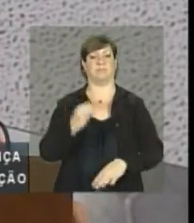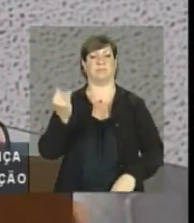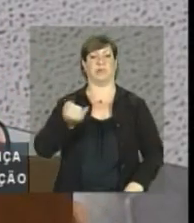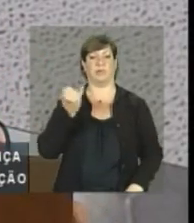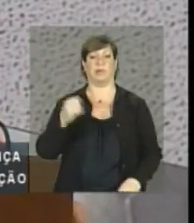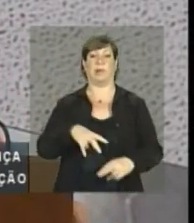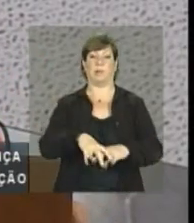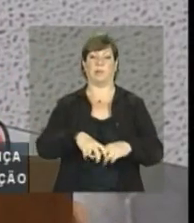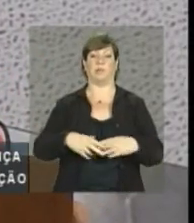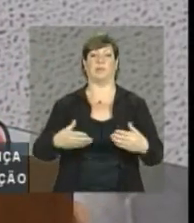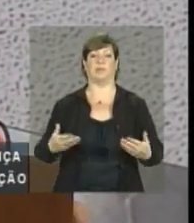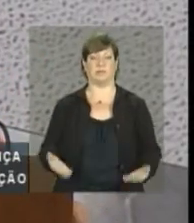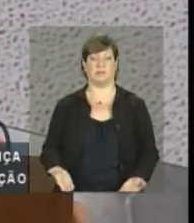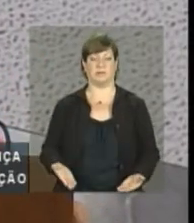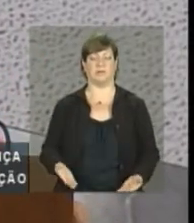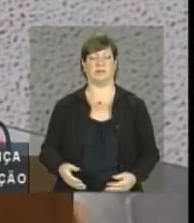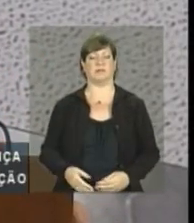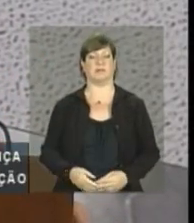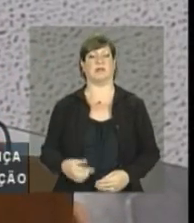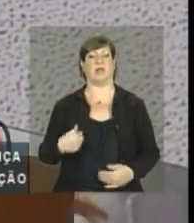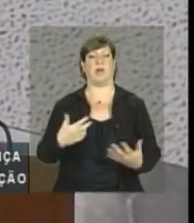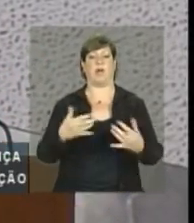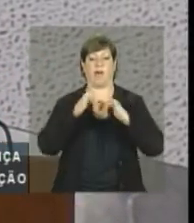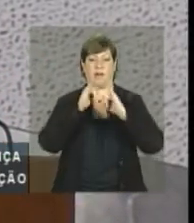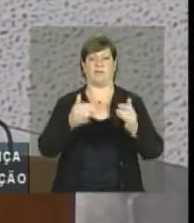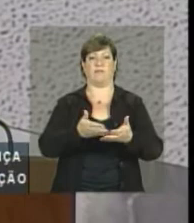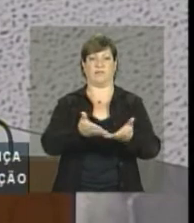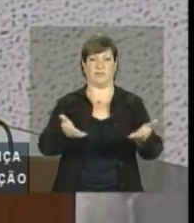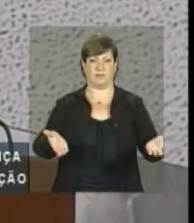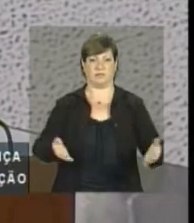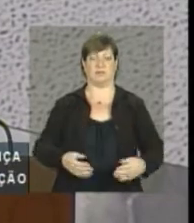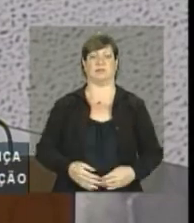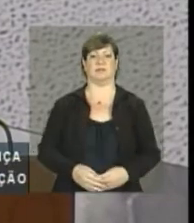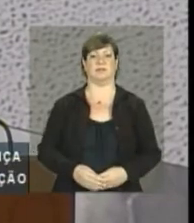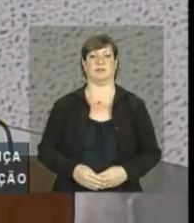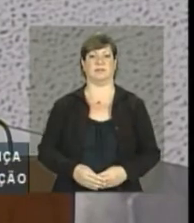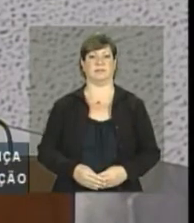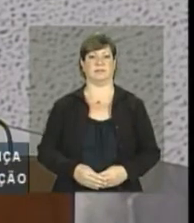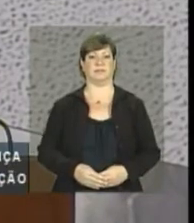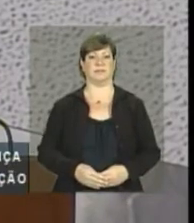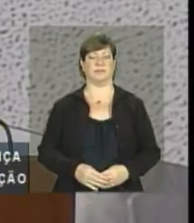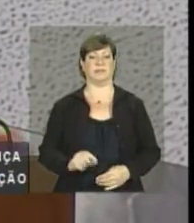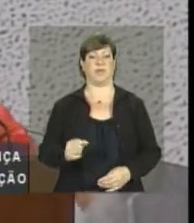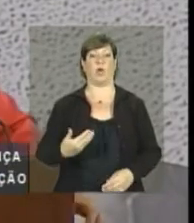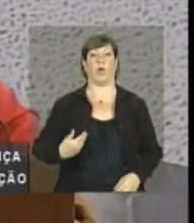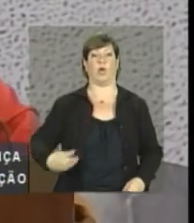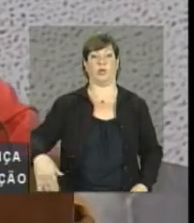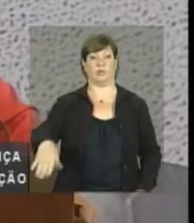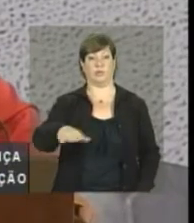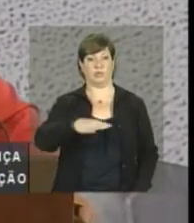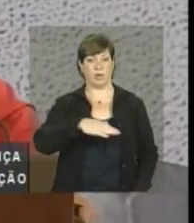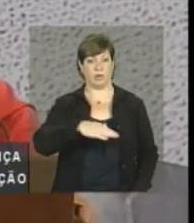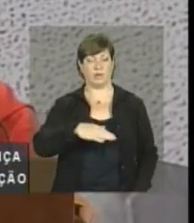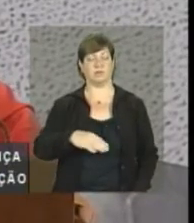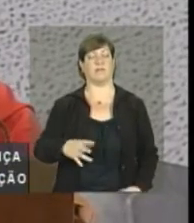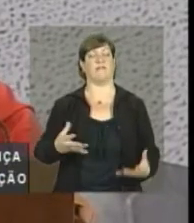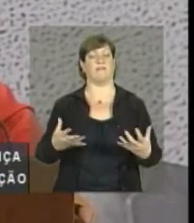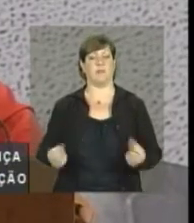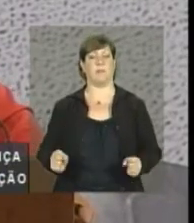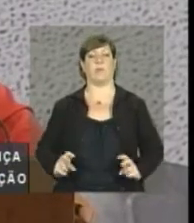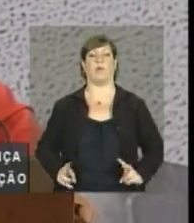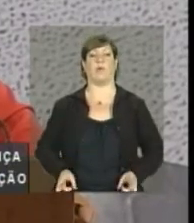isso, eu quero dizer para vocês que nós vamos